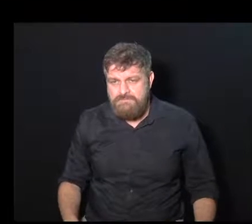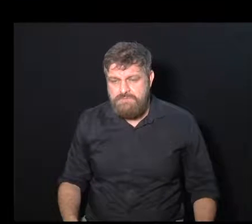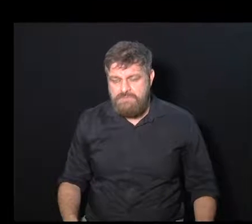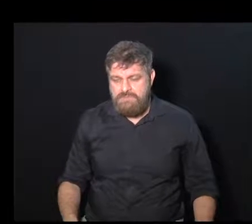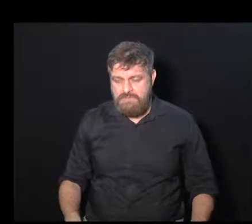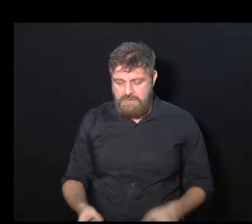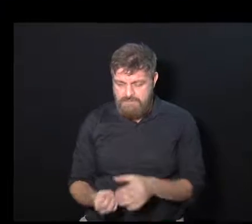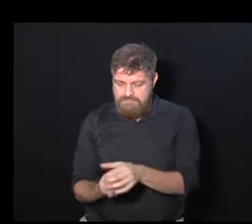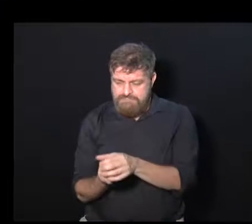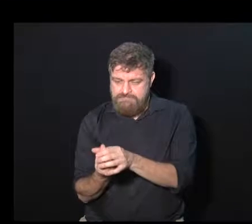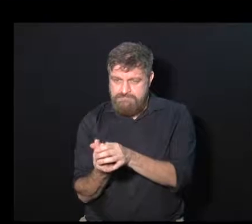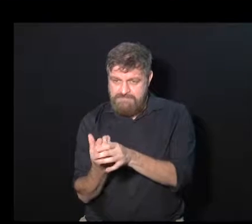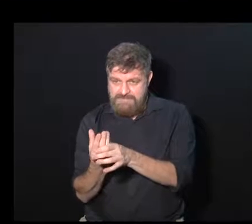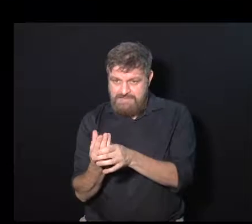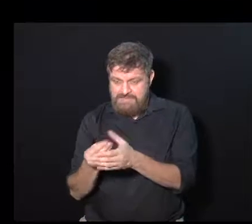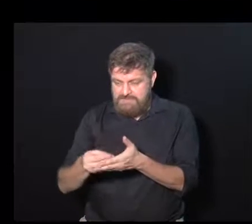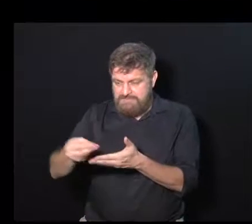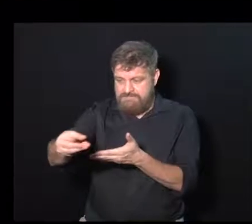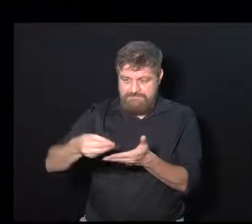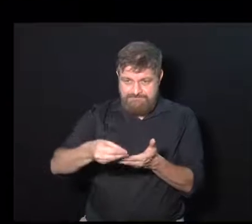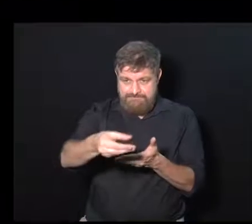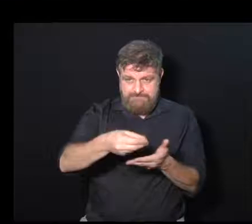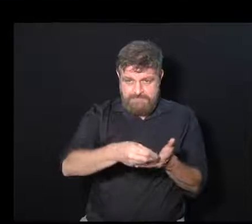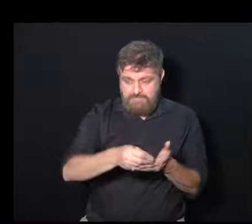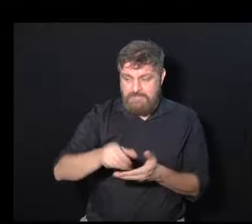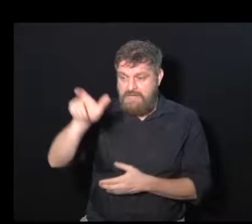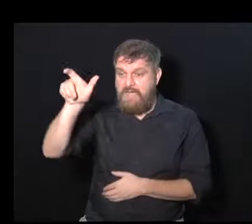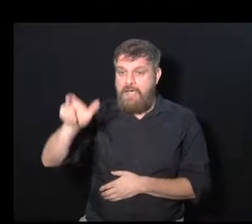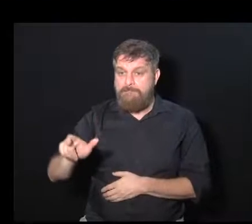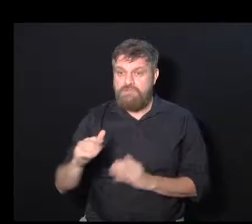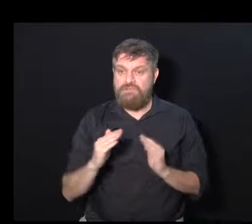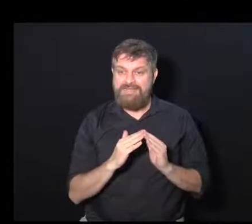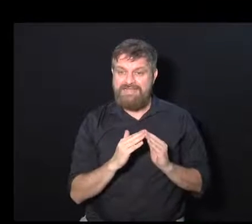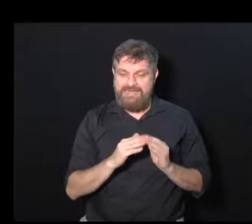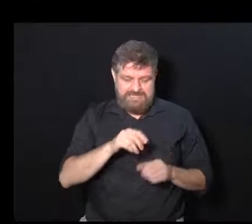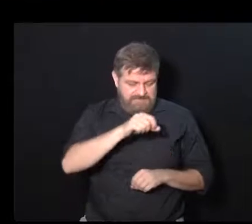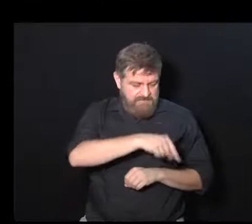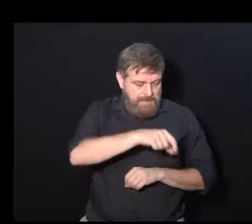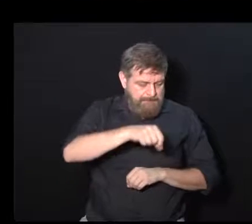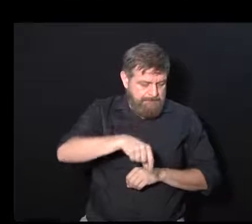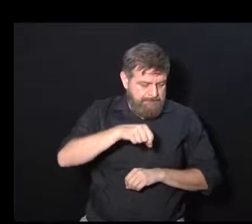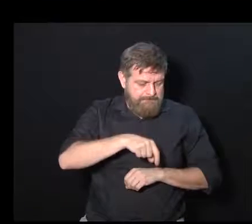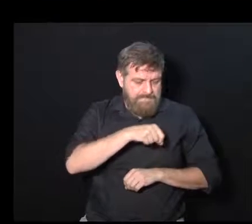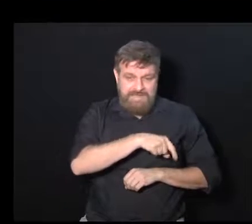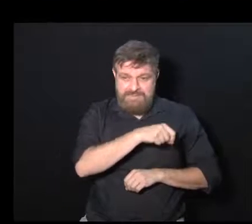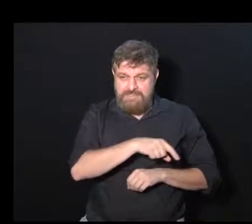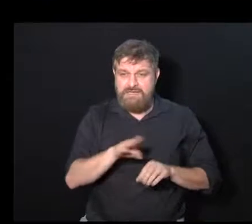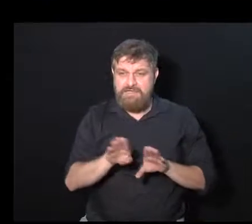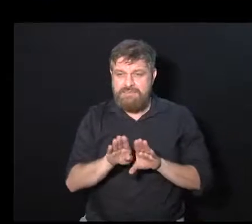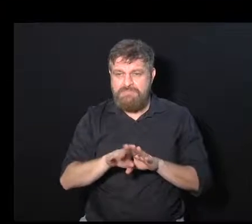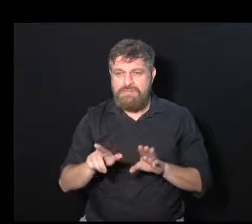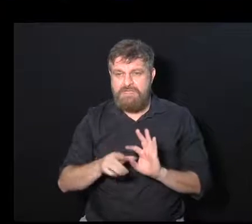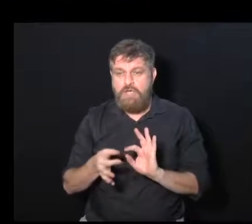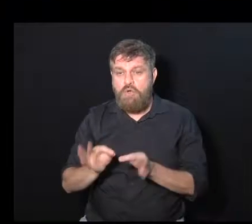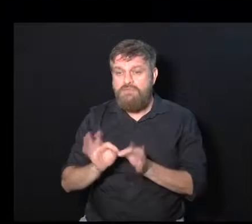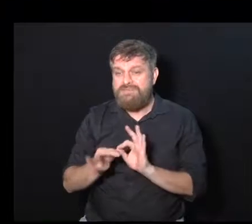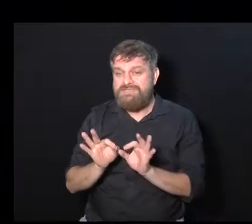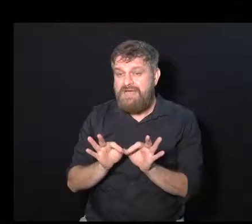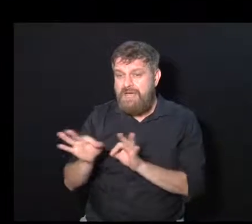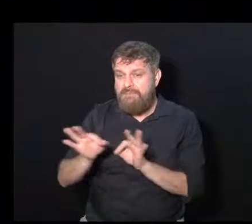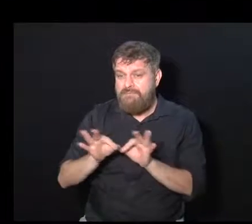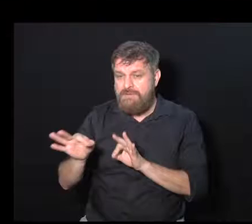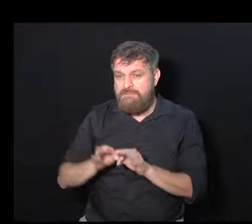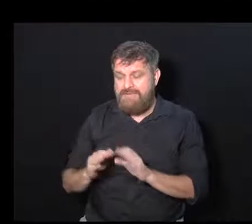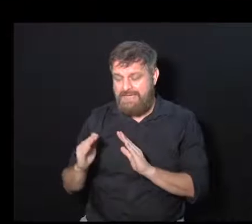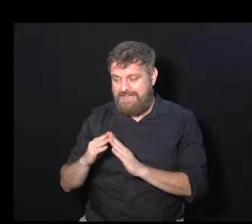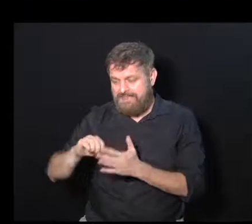mudas e plantas medicinais in natura para a população. E, além disso, tem oficina de preparações